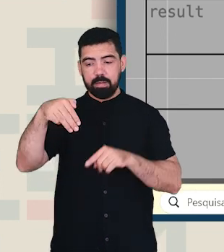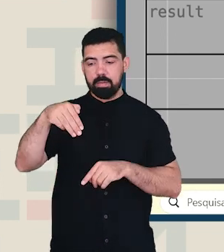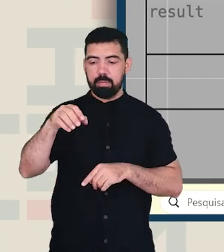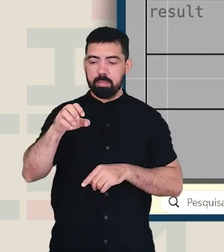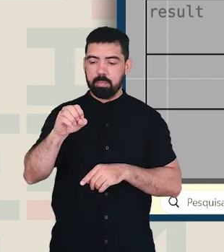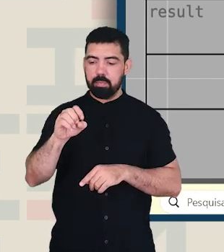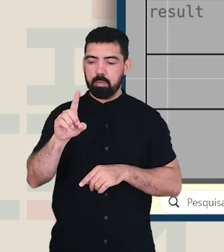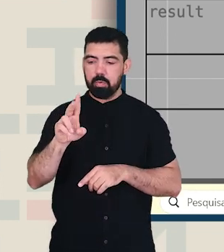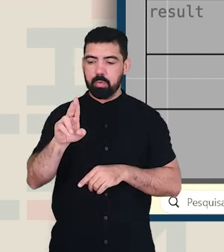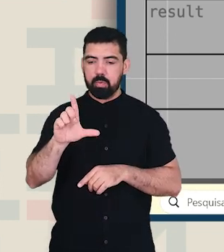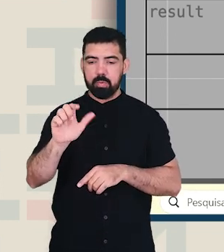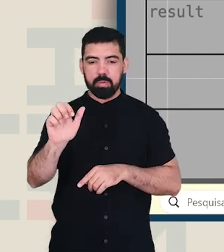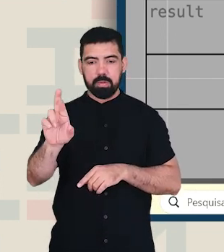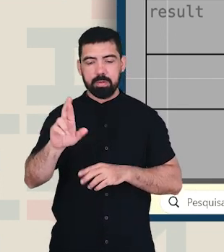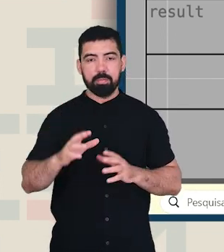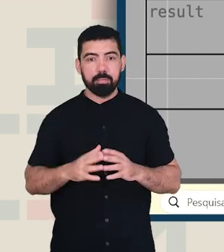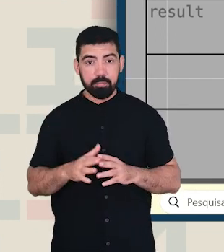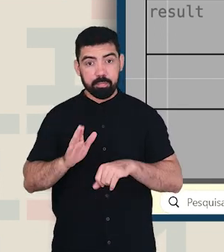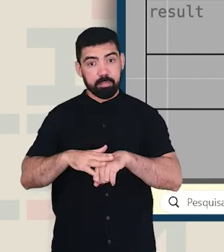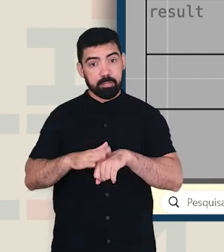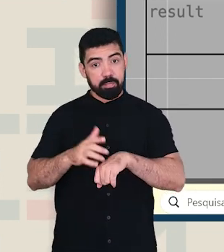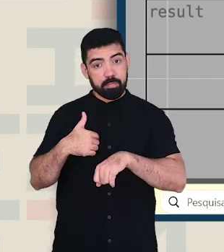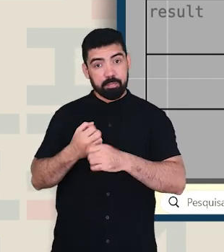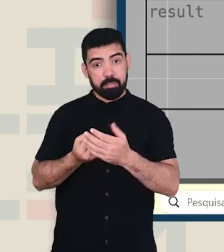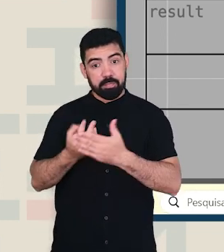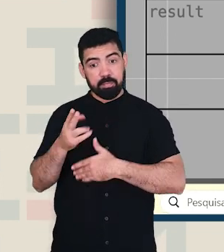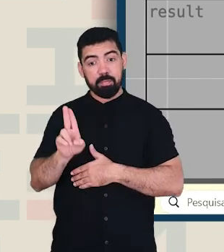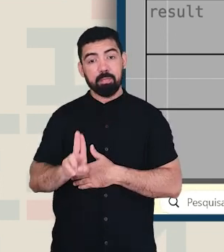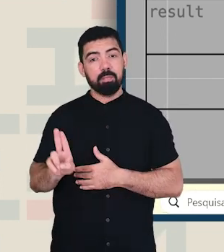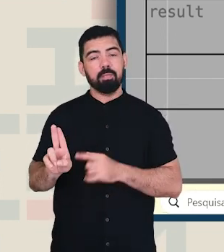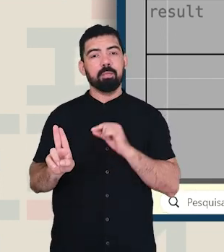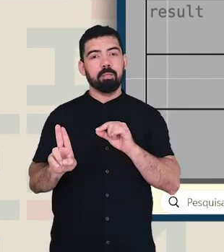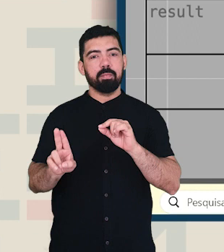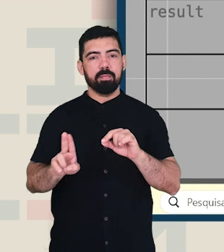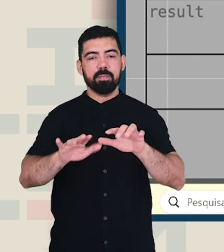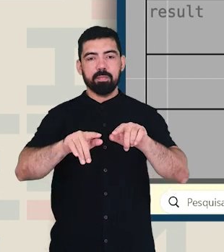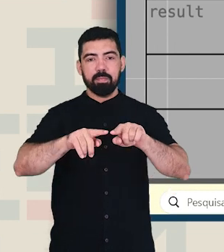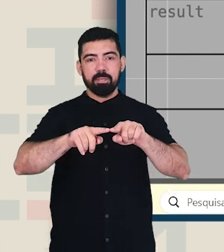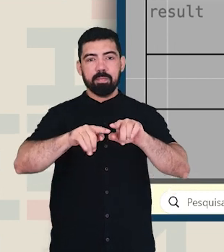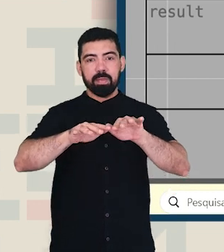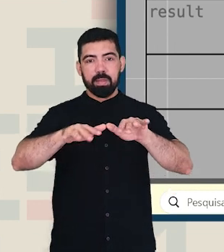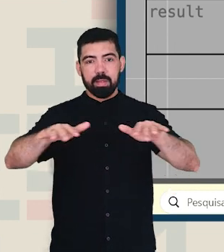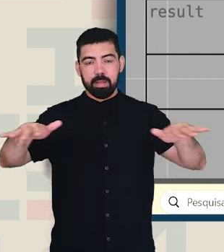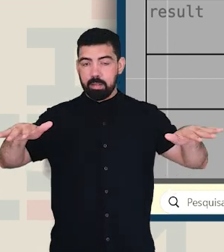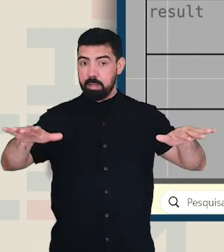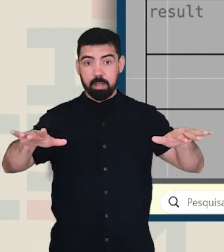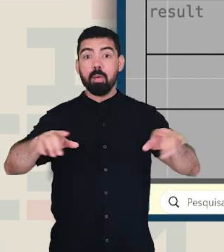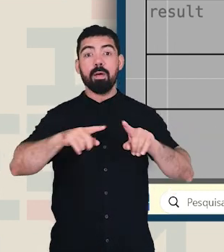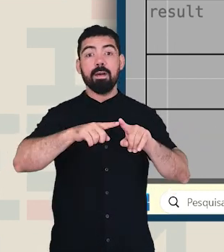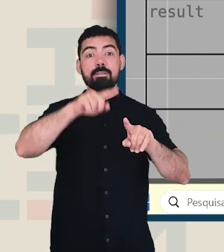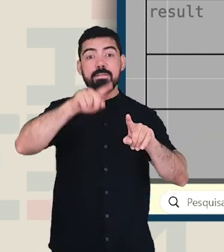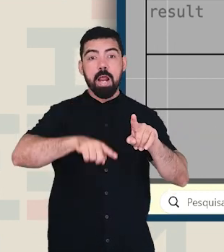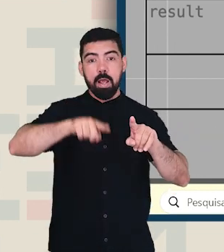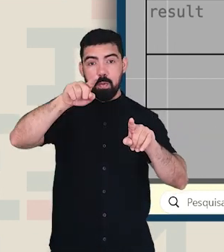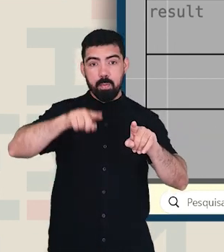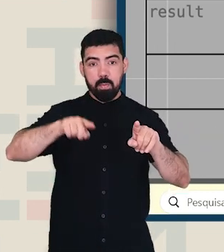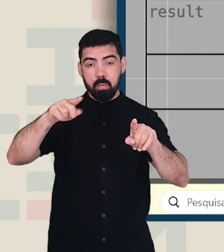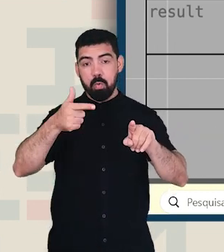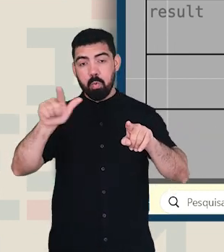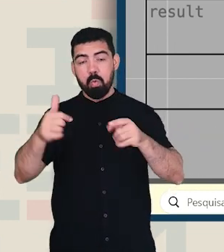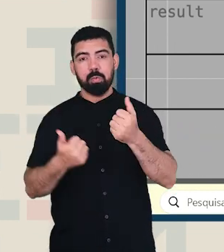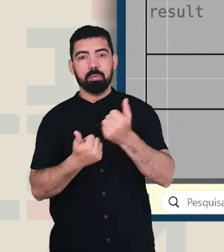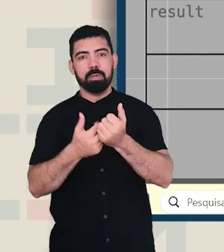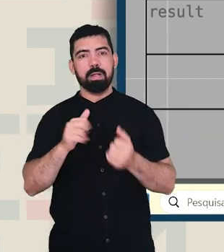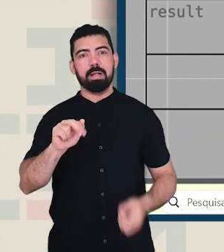frequência modulada? Eu estou modulando não a amplitude e sim a frequência de um outro